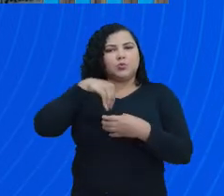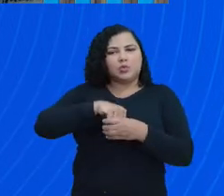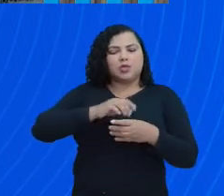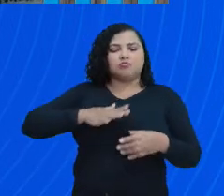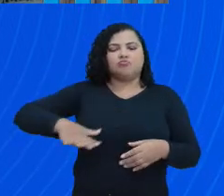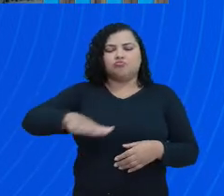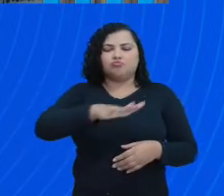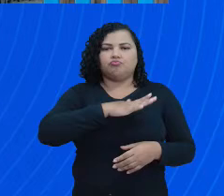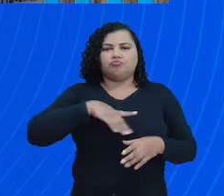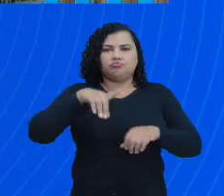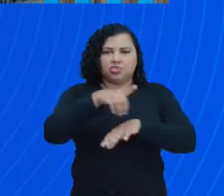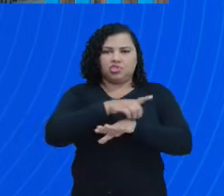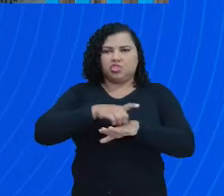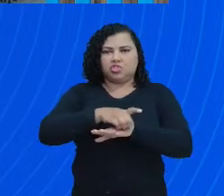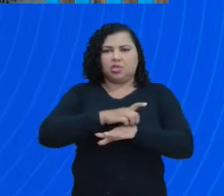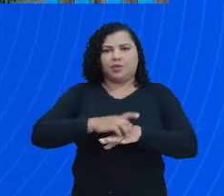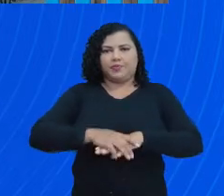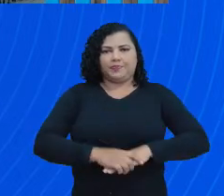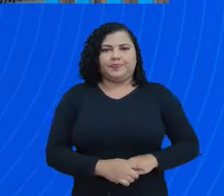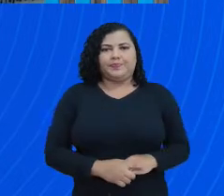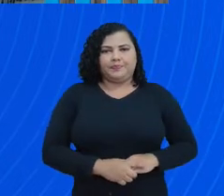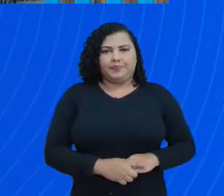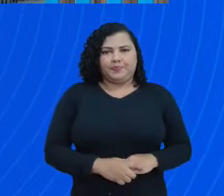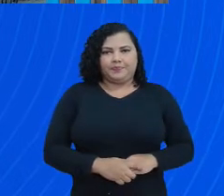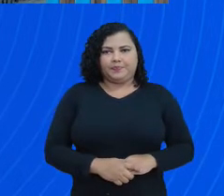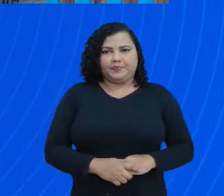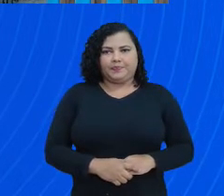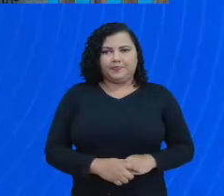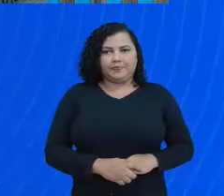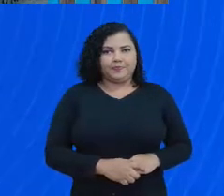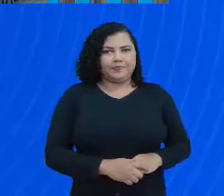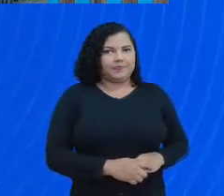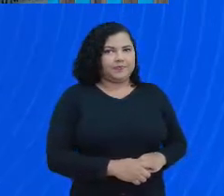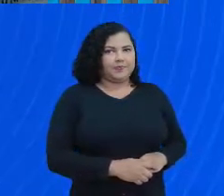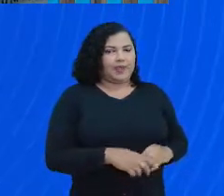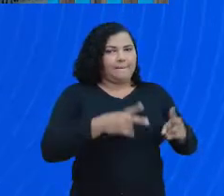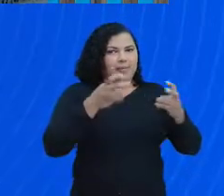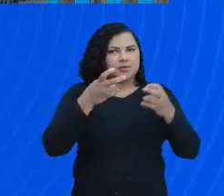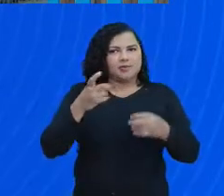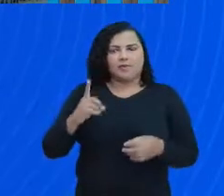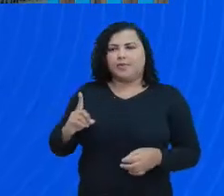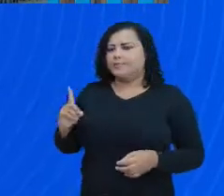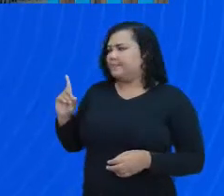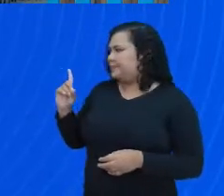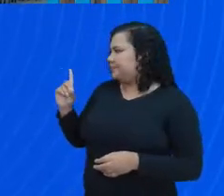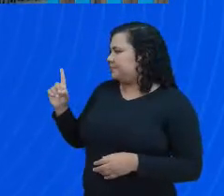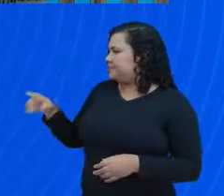universo digital, artístico. Vamos ver essa trilha.